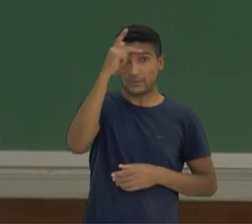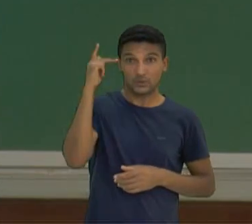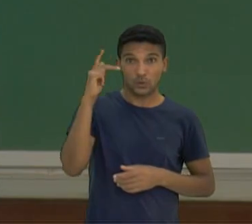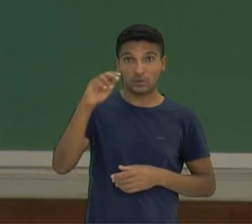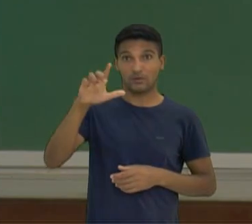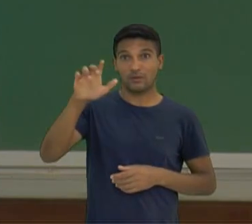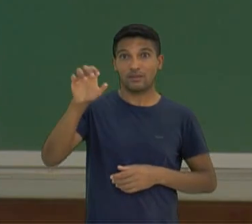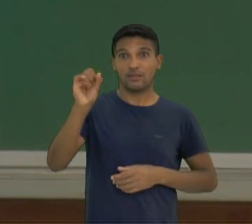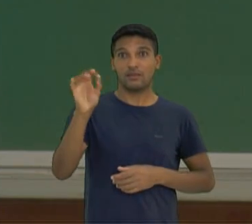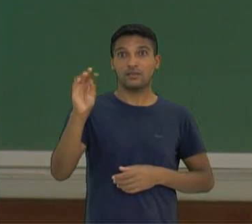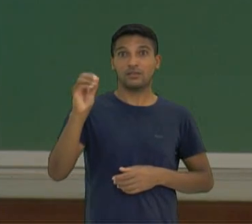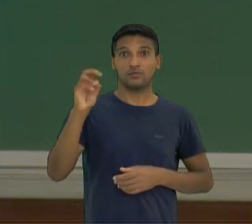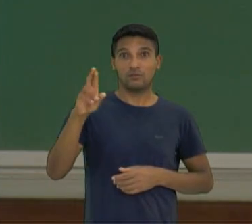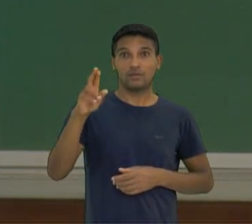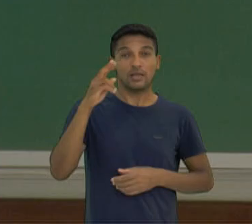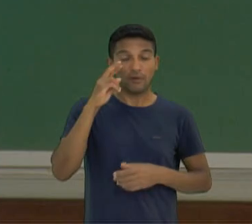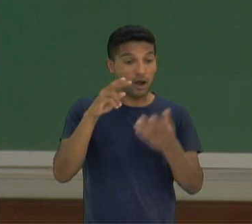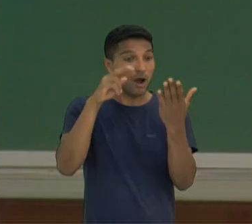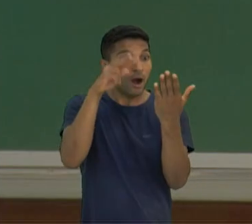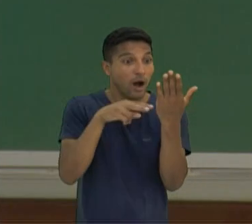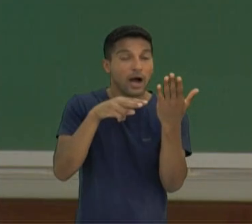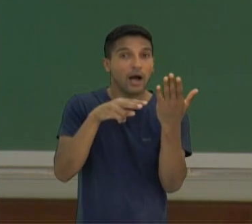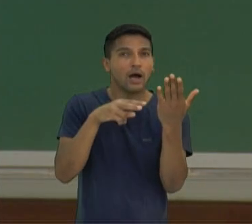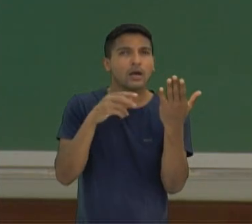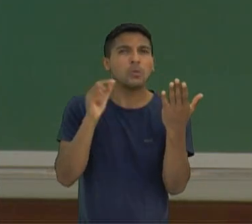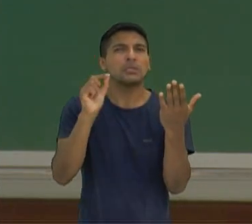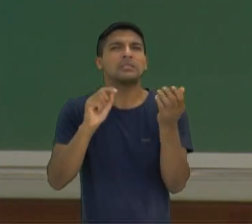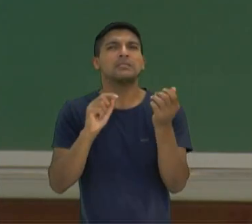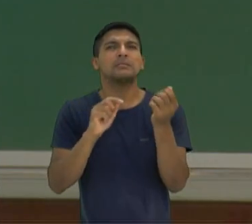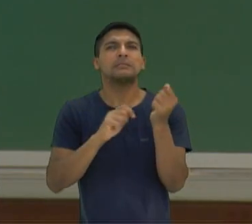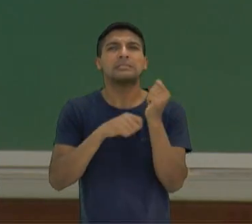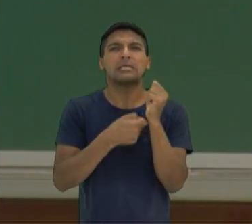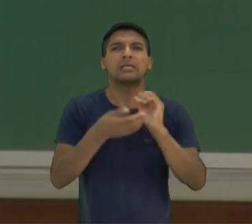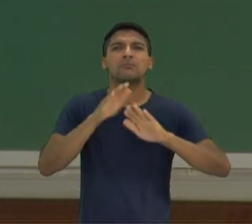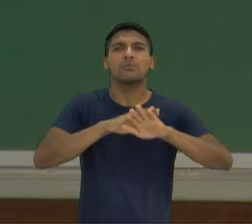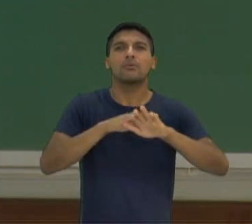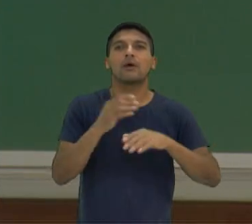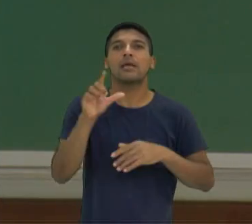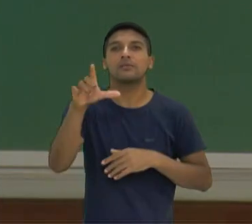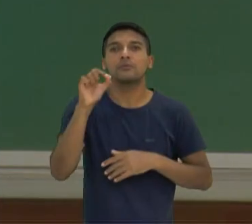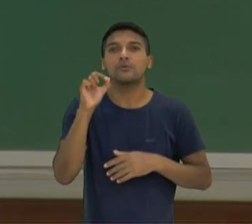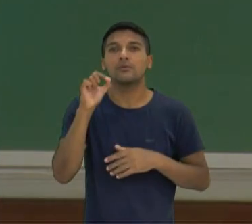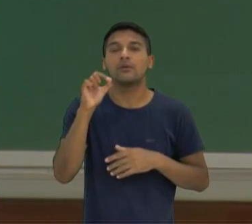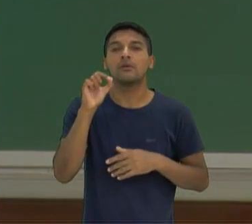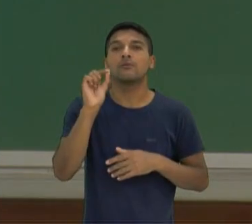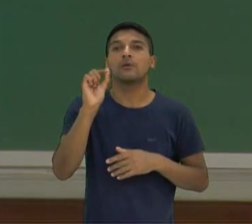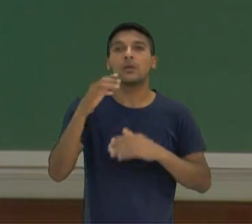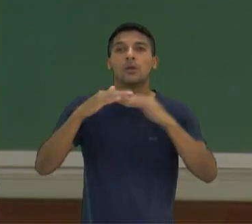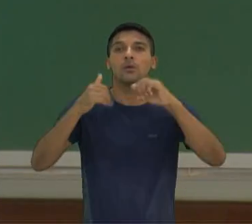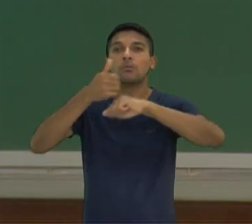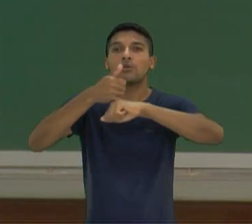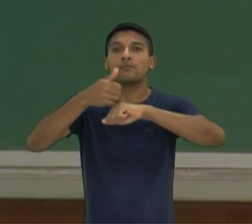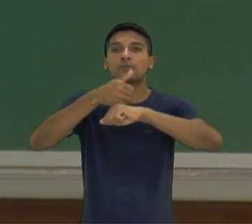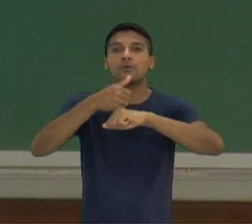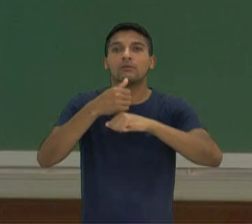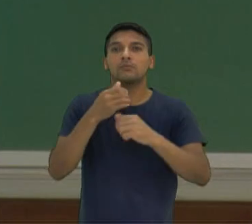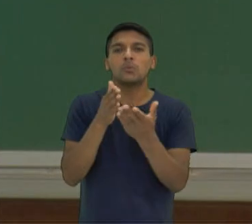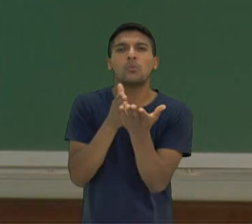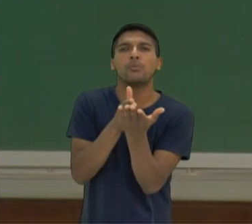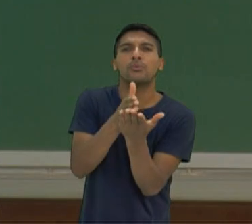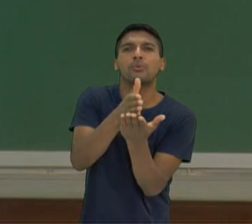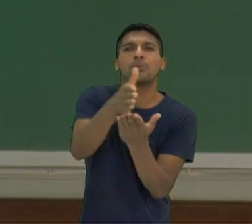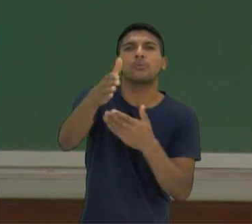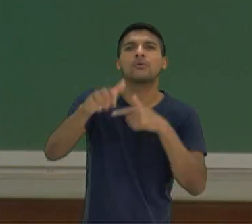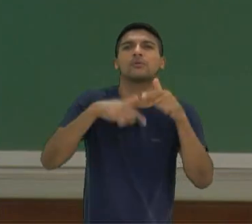leitor. Que segredo é esse? Então, ele vai ler a sequência para ver qual é o segredo de escolher uma carreira. Qual